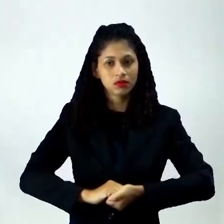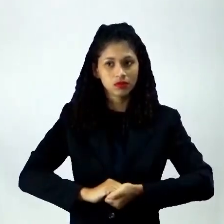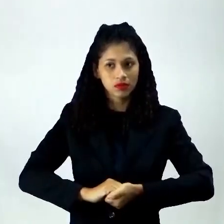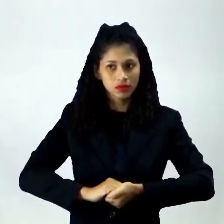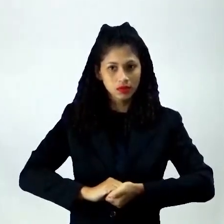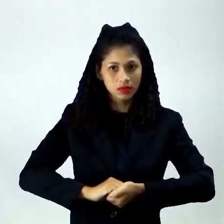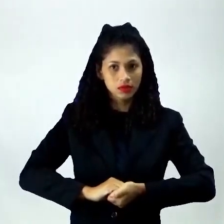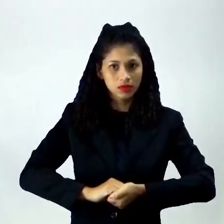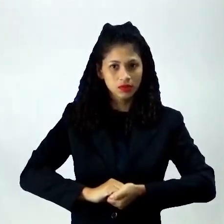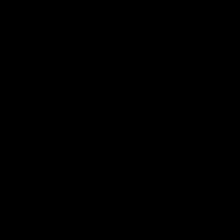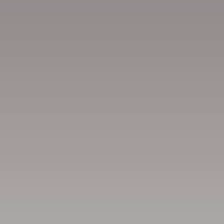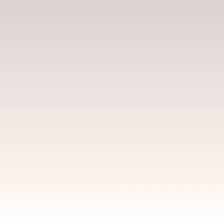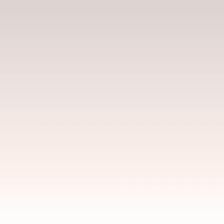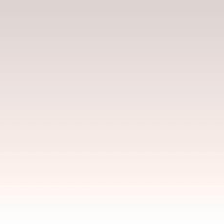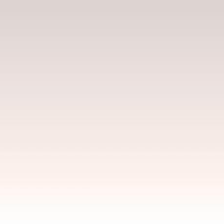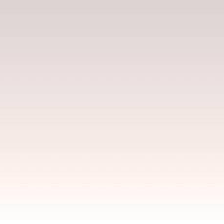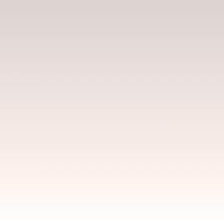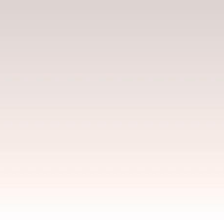Tchau, tchau, até a próxima aula.